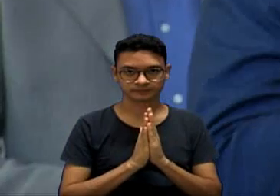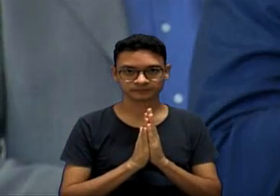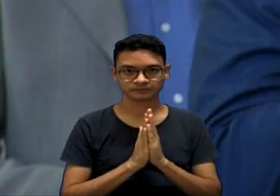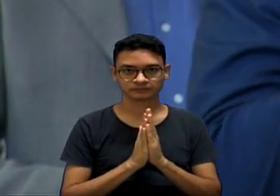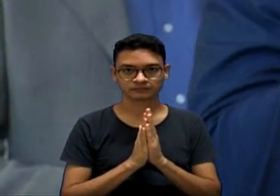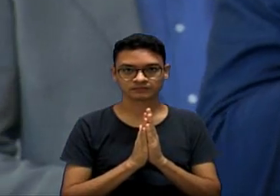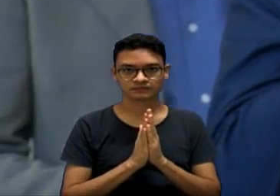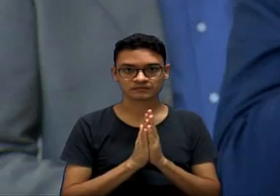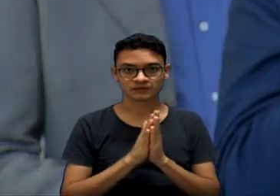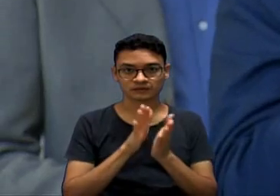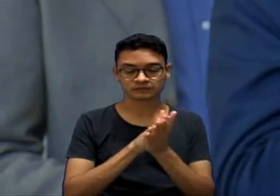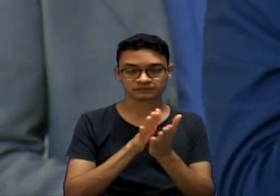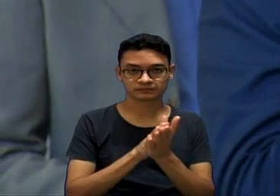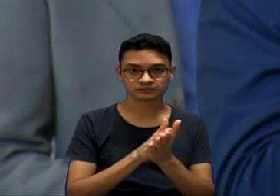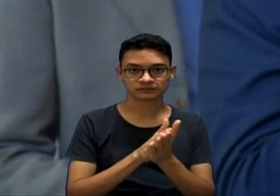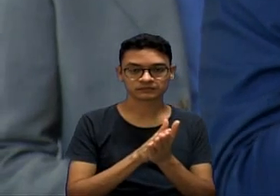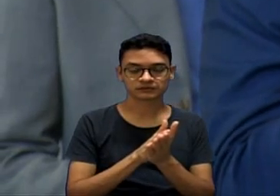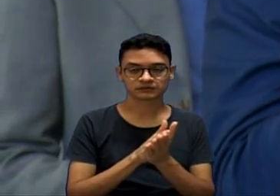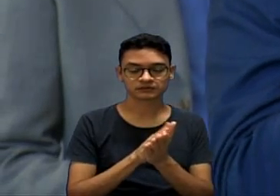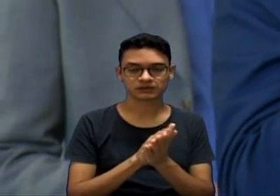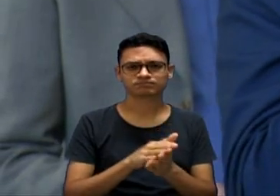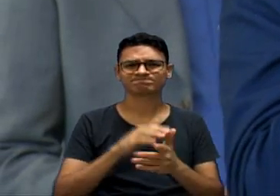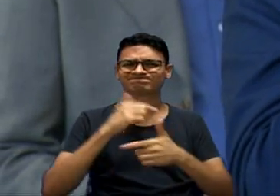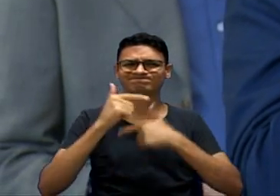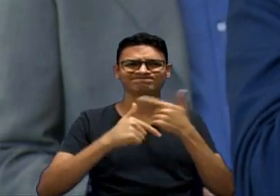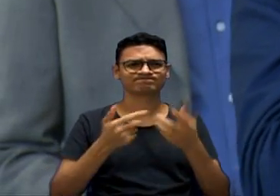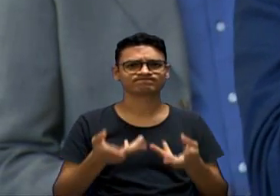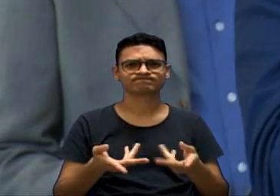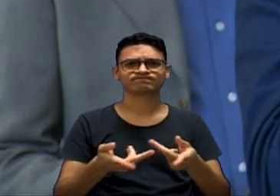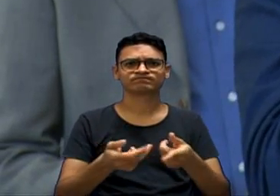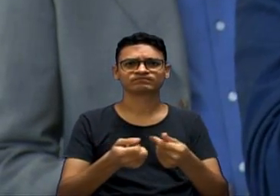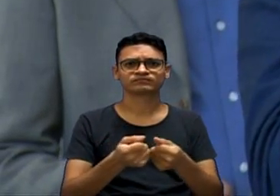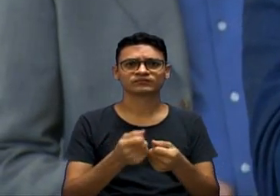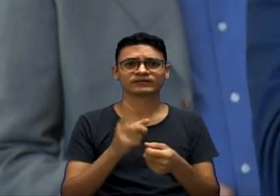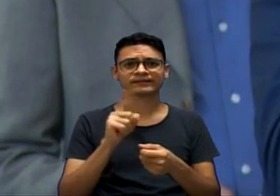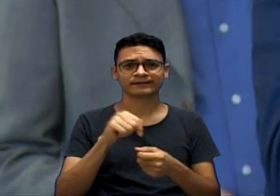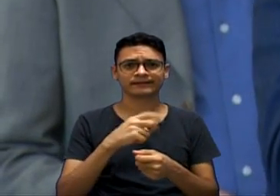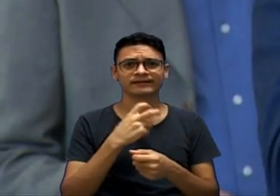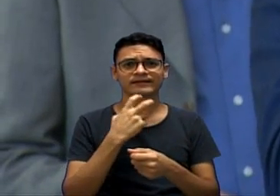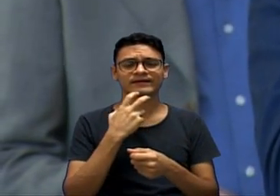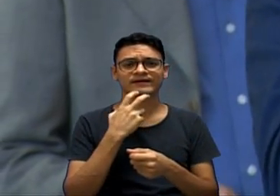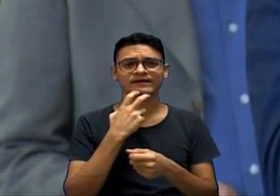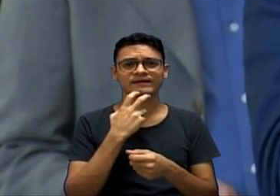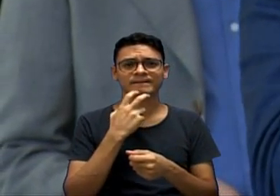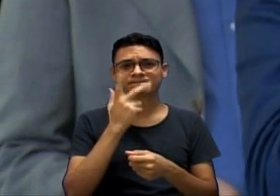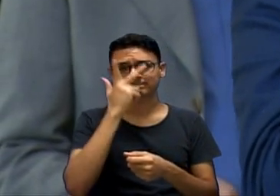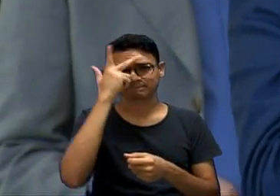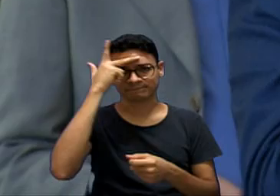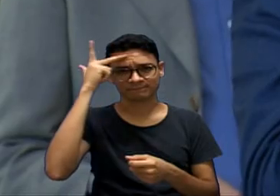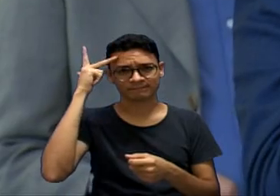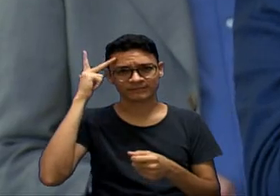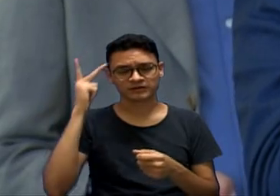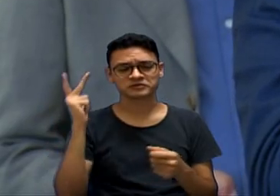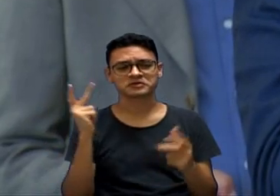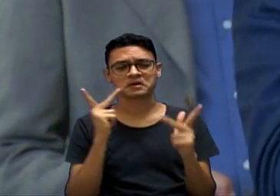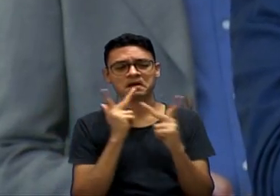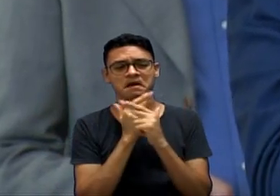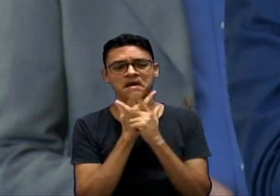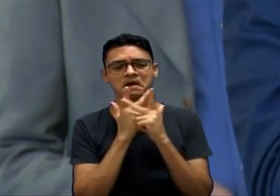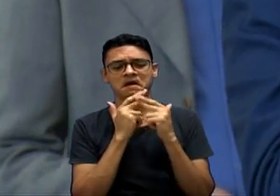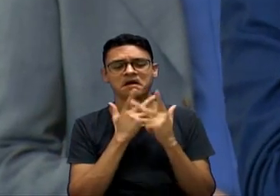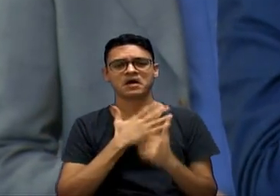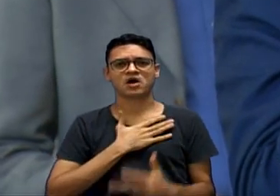pelo excelente trabalho prestado para os fofoqueiros da Câmara Municipal, para os Fifi, para